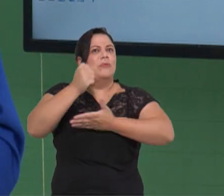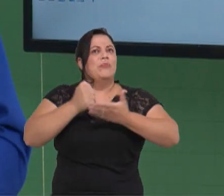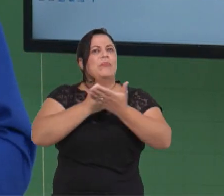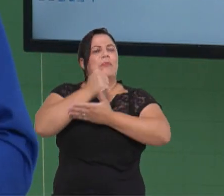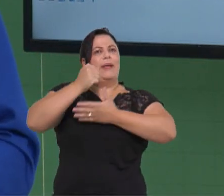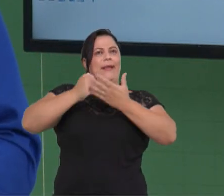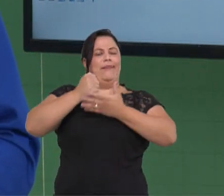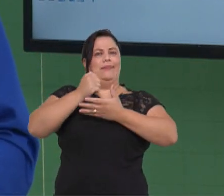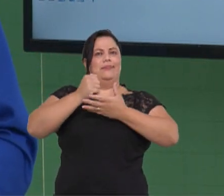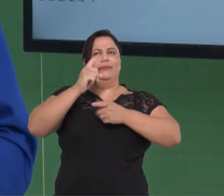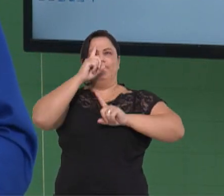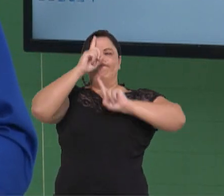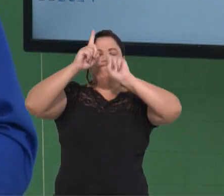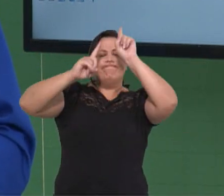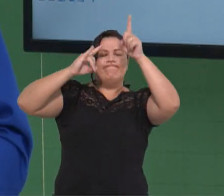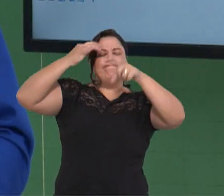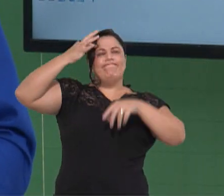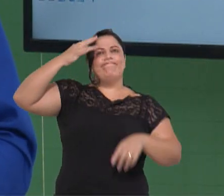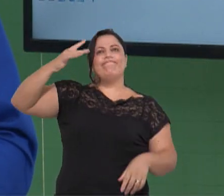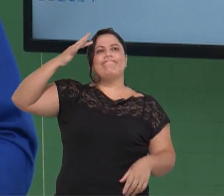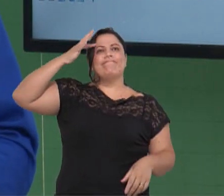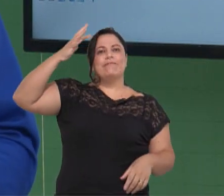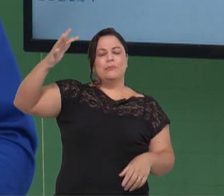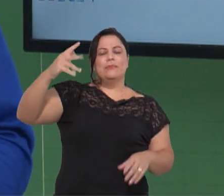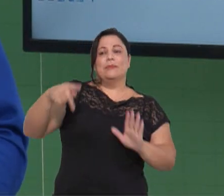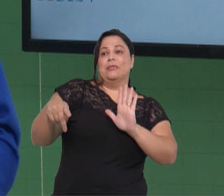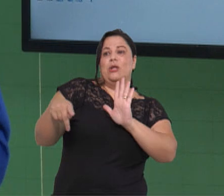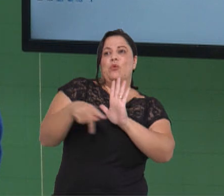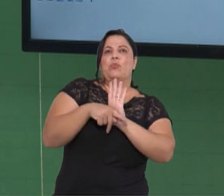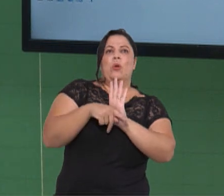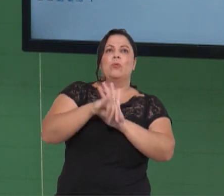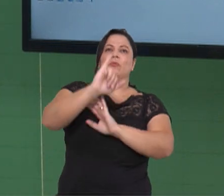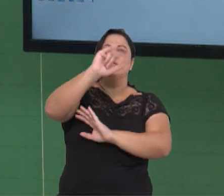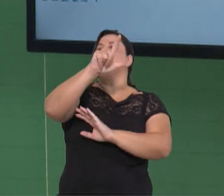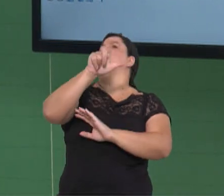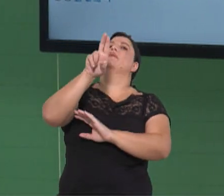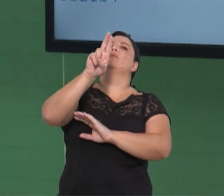Revolução Francesa. Então, nesta